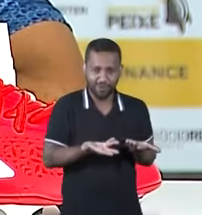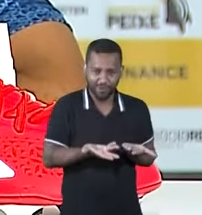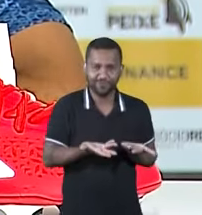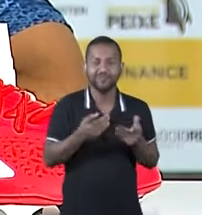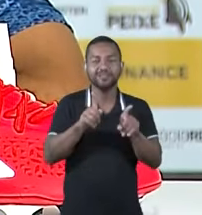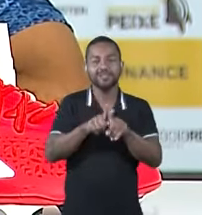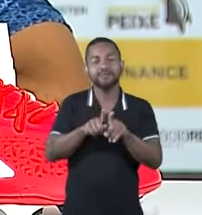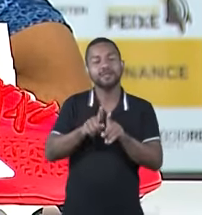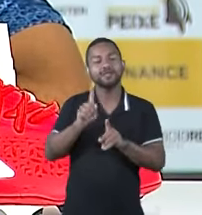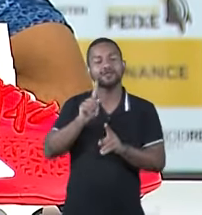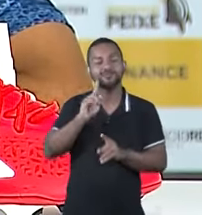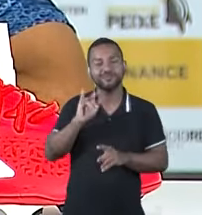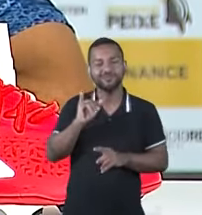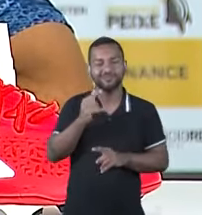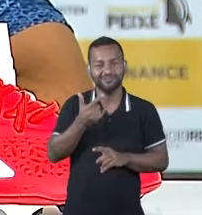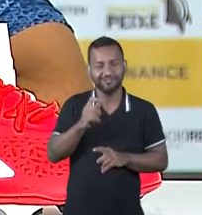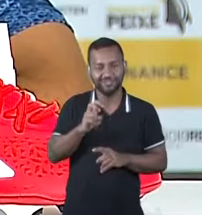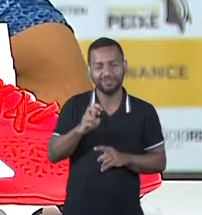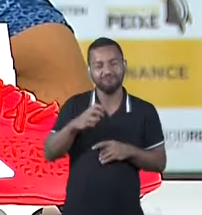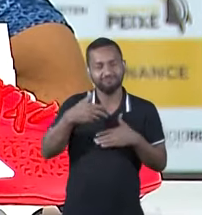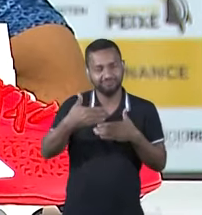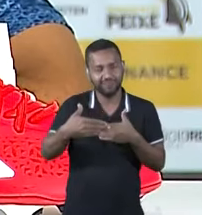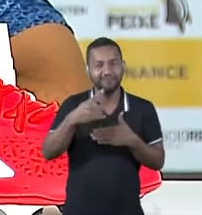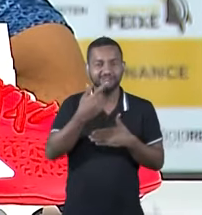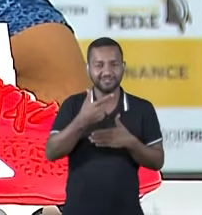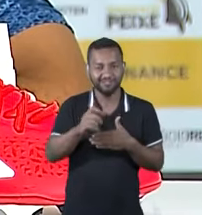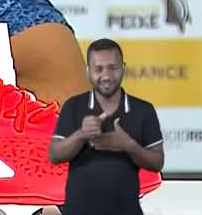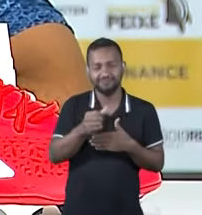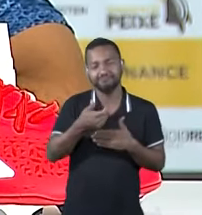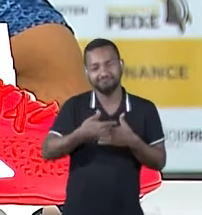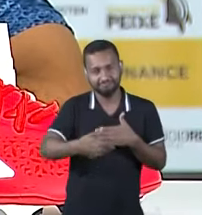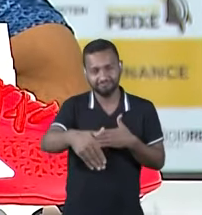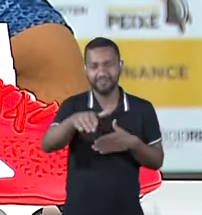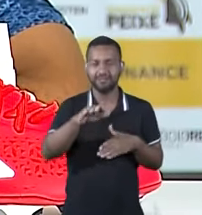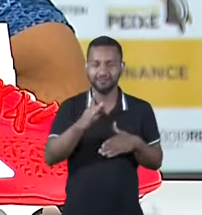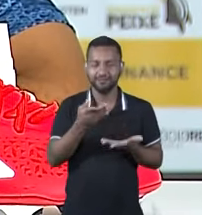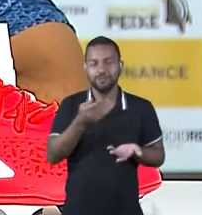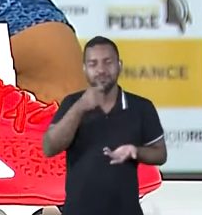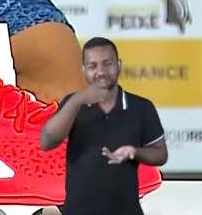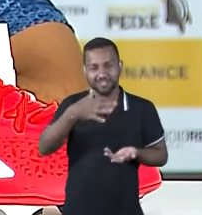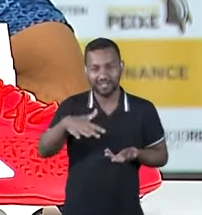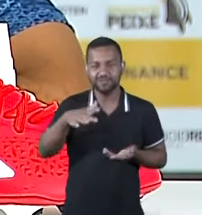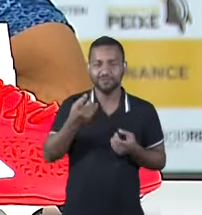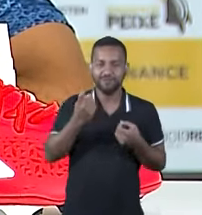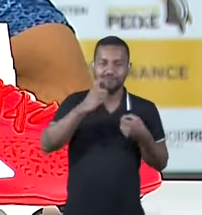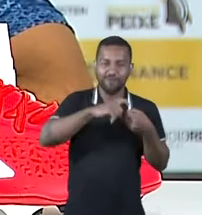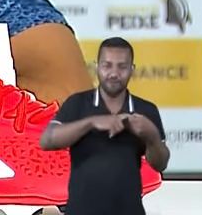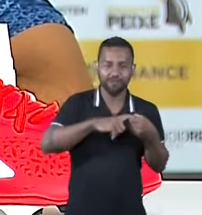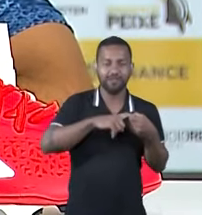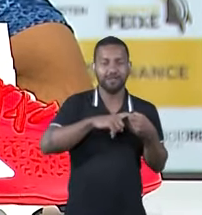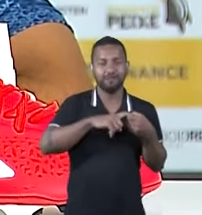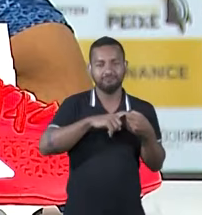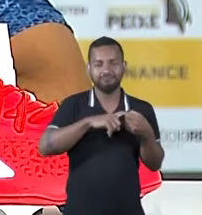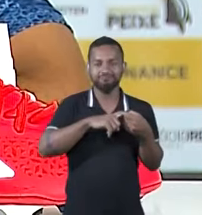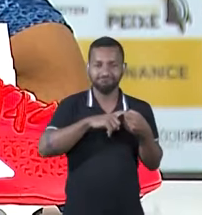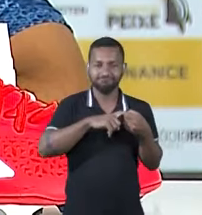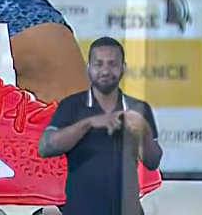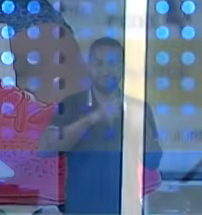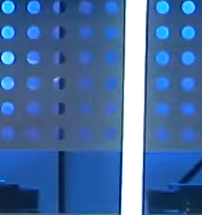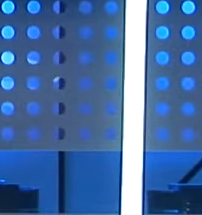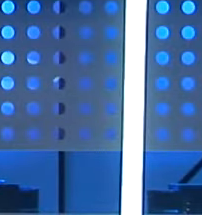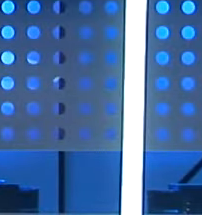e 25, quem sabe 26 e tudo mais para frente. Aí. O Santos voltar a estar onde ele tem que